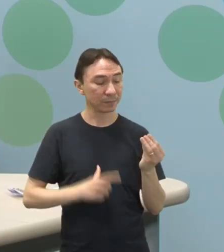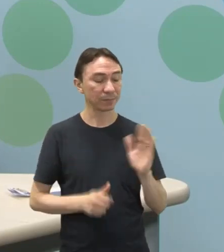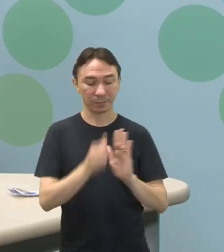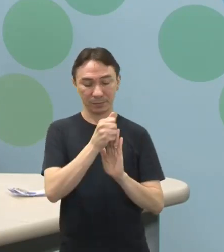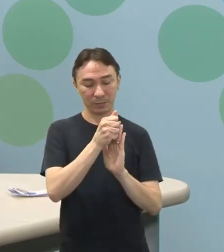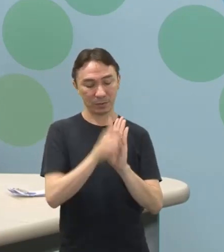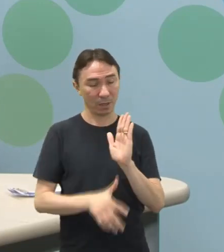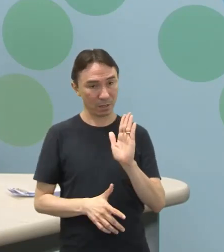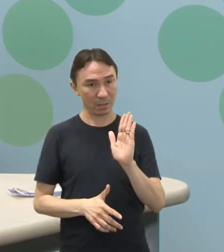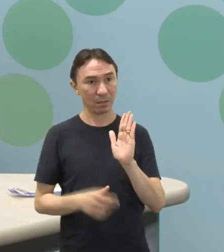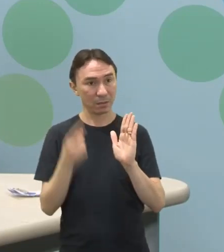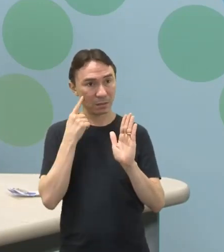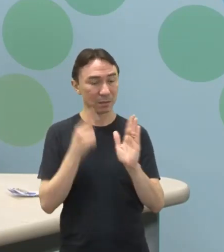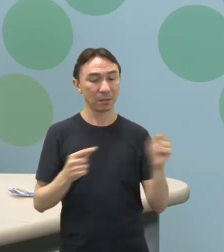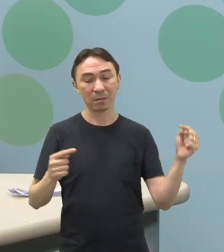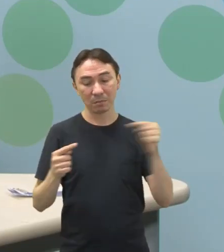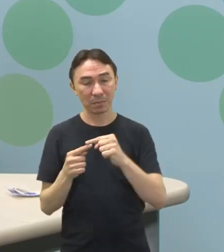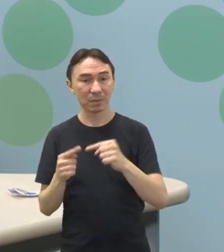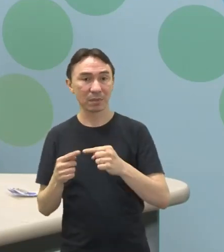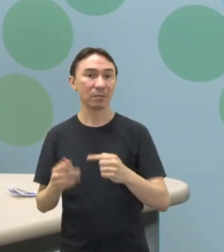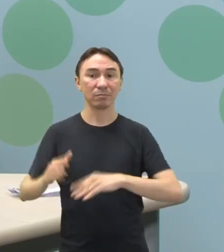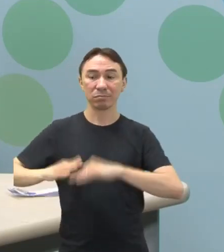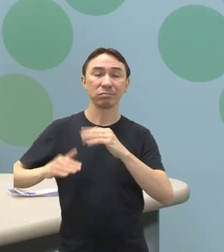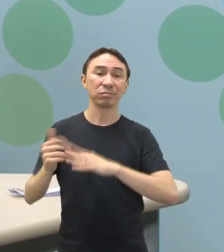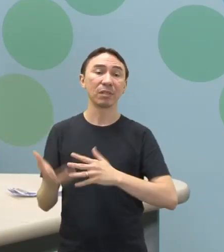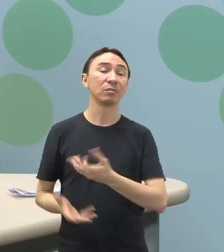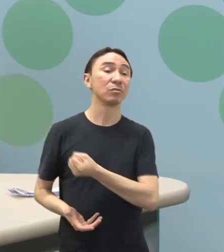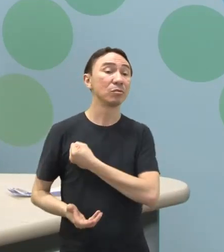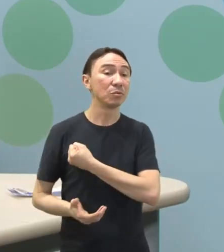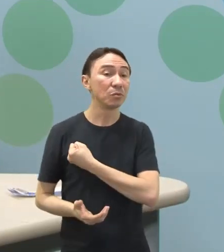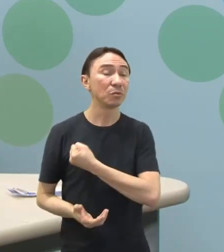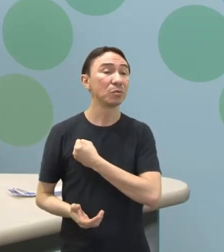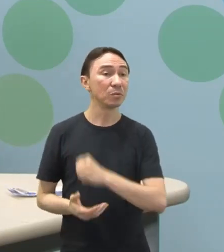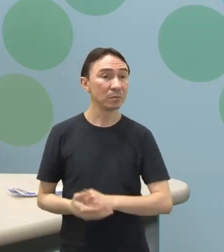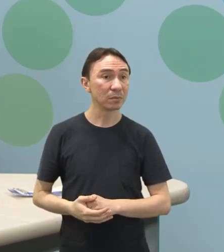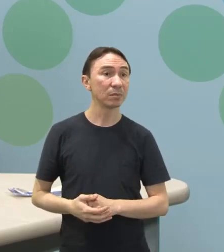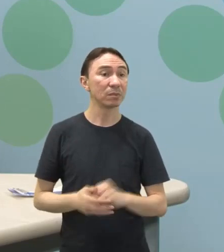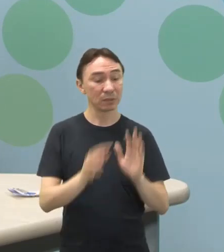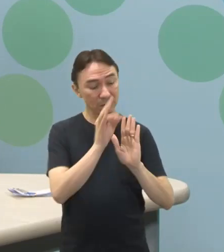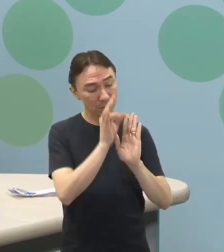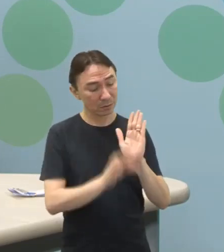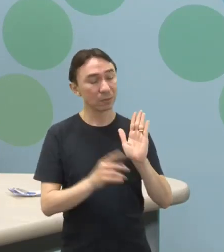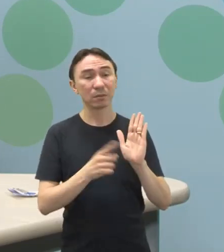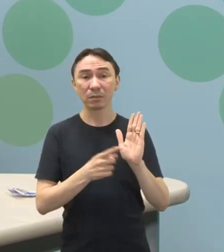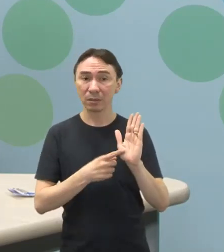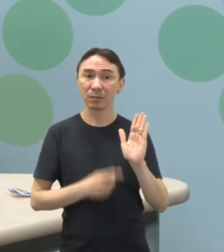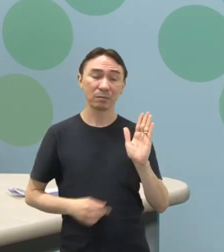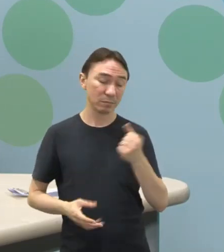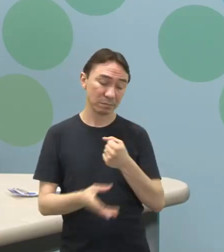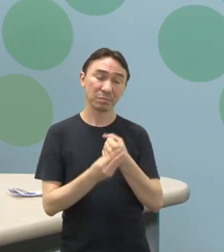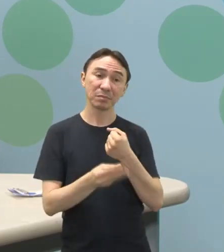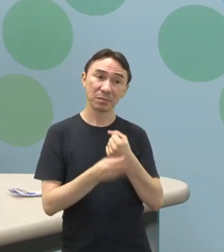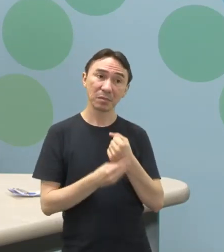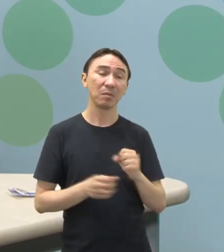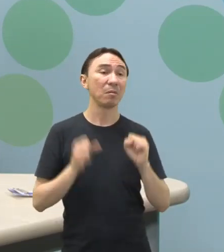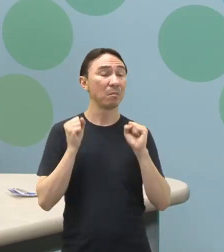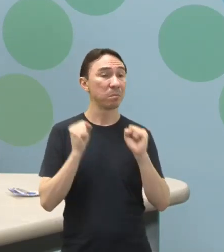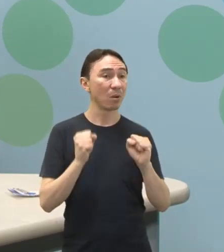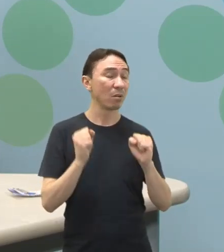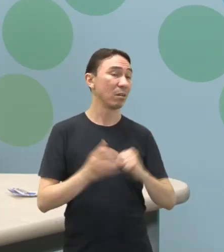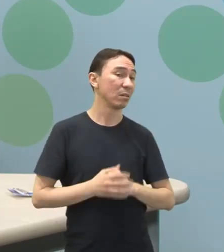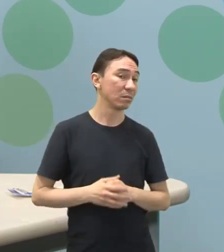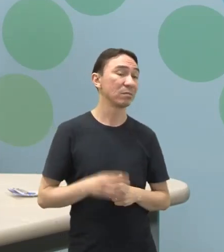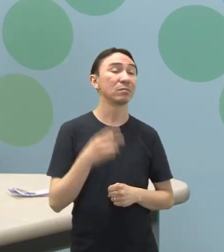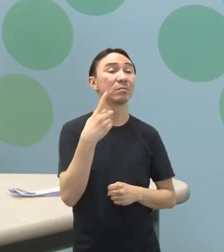relacionamos com a habilidade de números pois o texto contém objetos de conhecimento que podem ser explorados Provavelmente